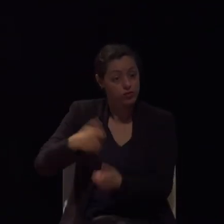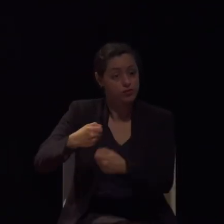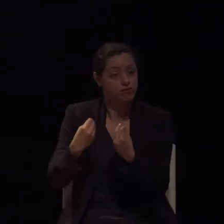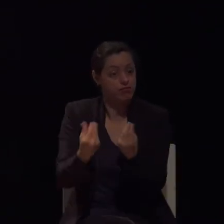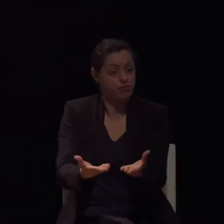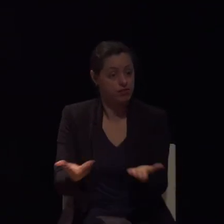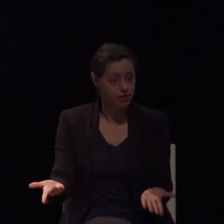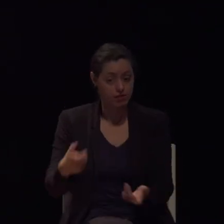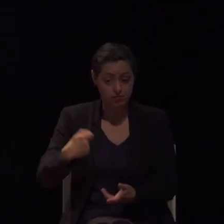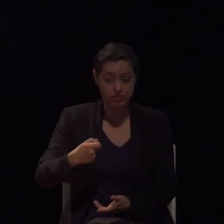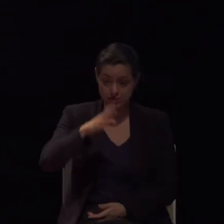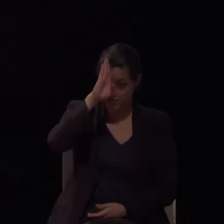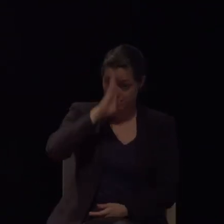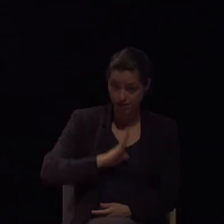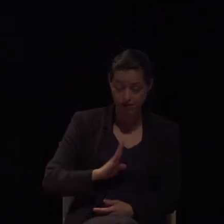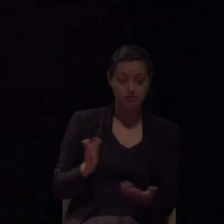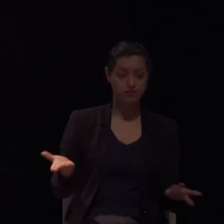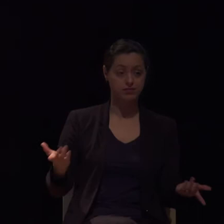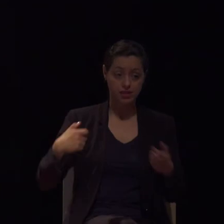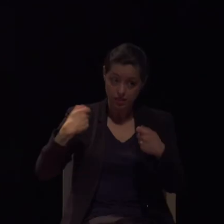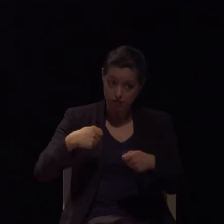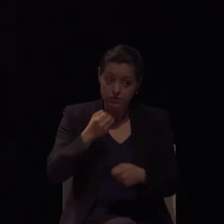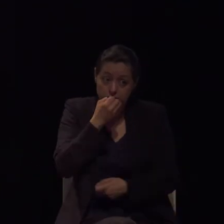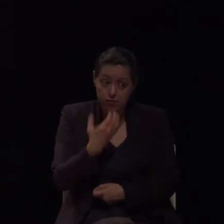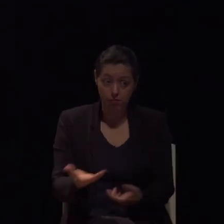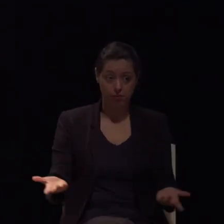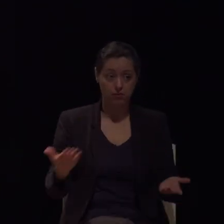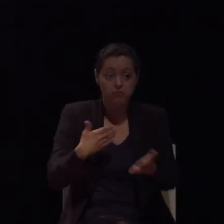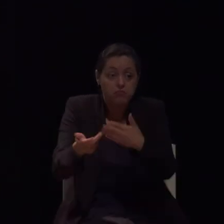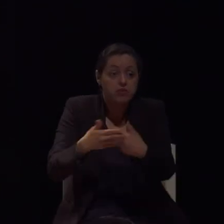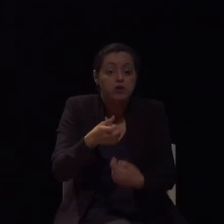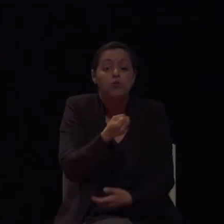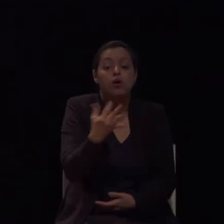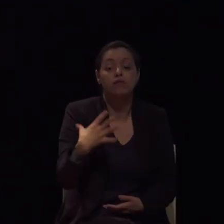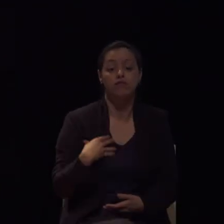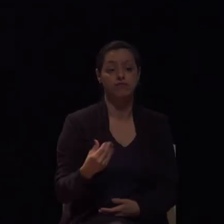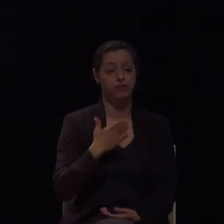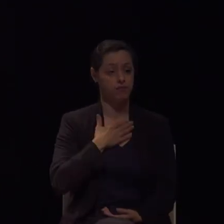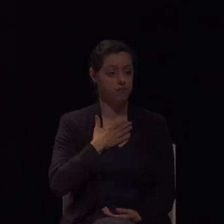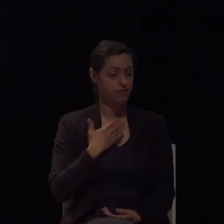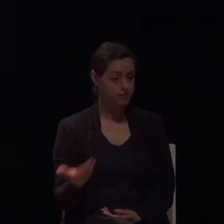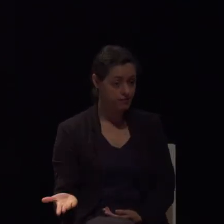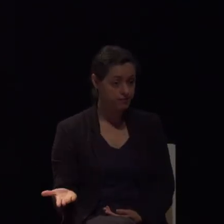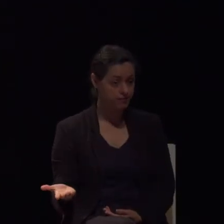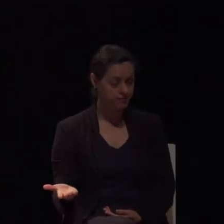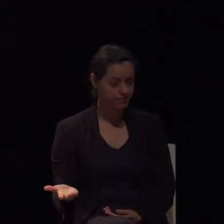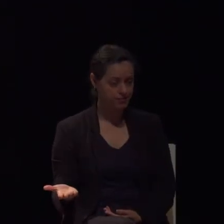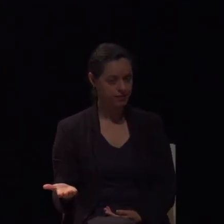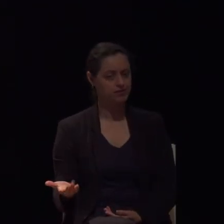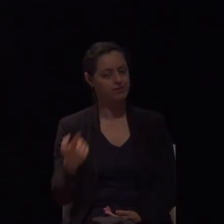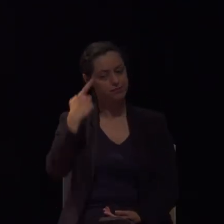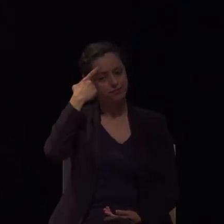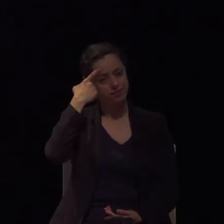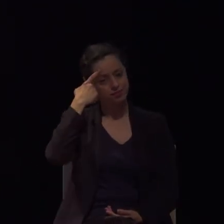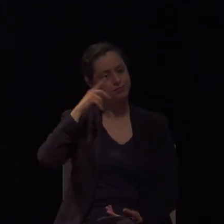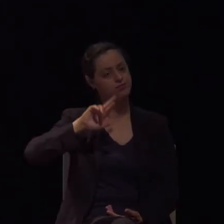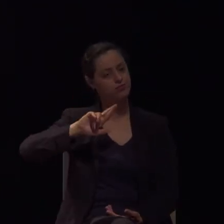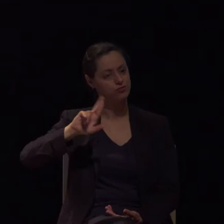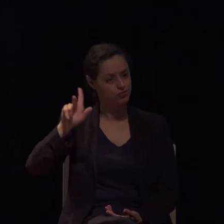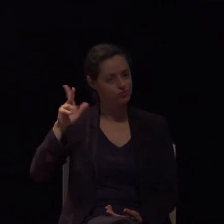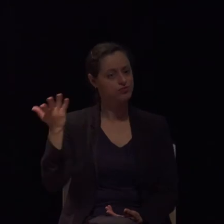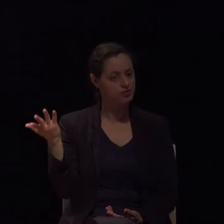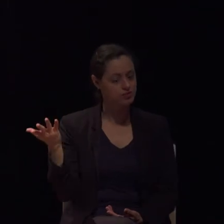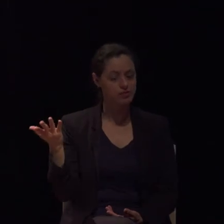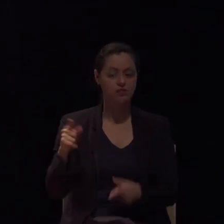ela tem que acontecer ela tem que funcionar independente do número de filhos que eu tenho e também nessa época o os